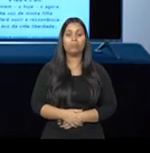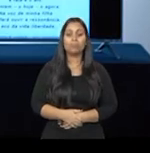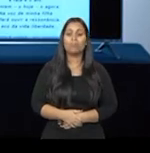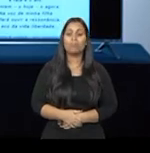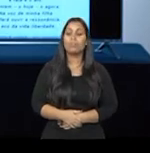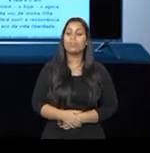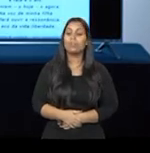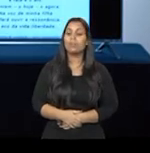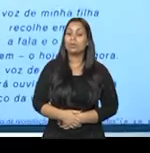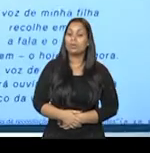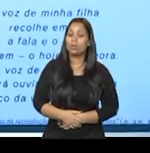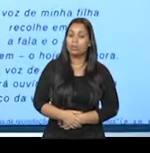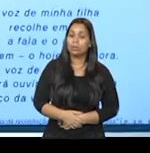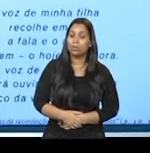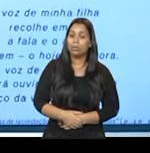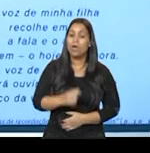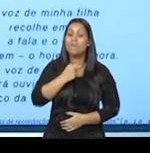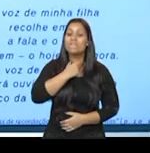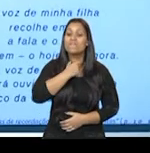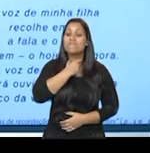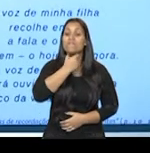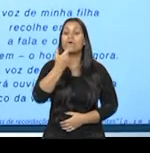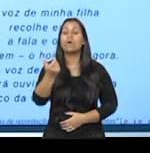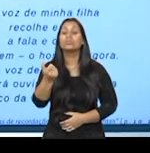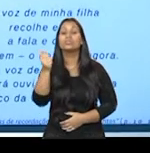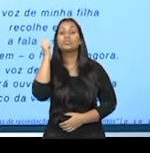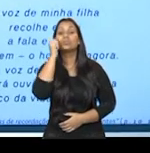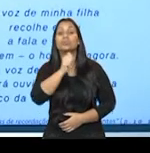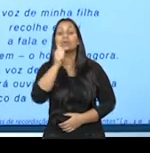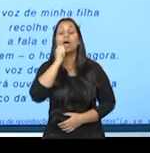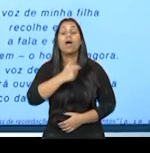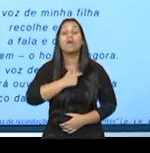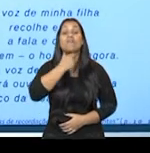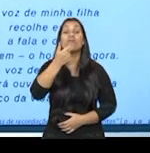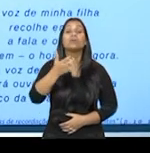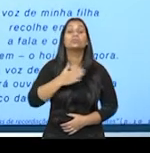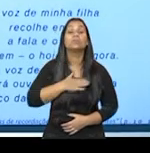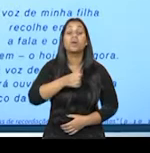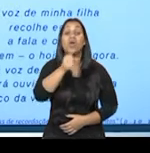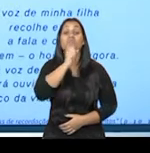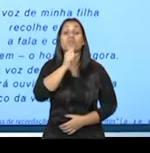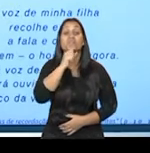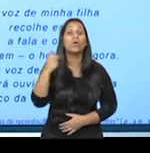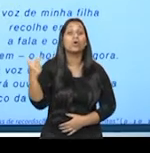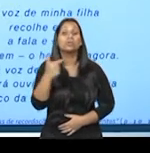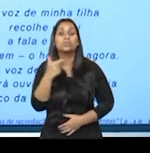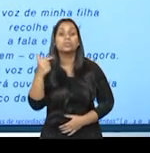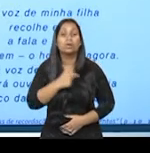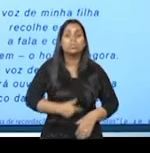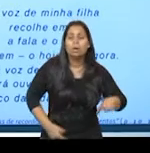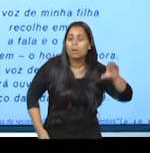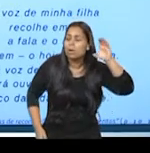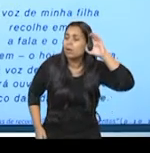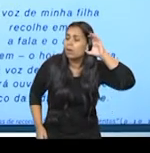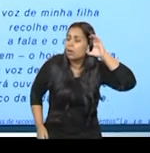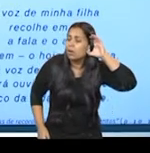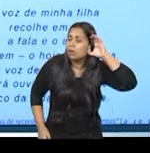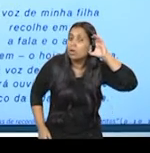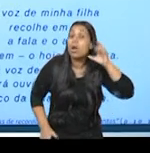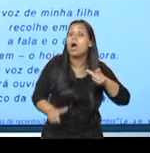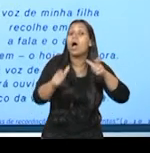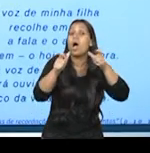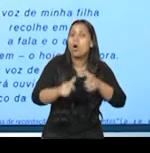olha só. Vozes Mulheres. A voz de minha bisavó ecoou criança nos porões do